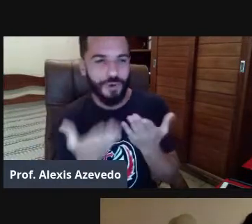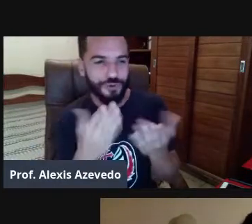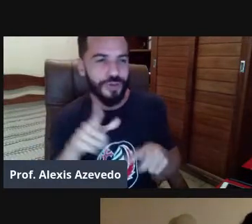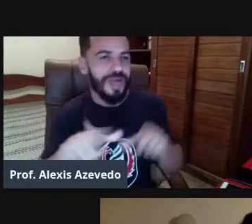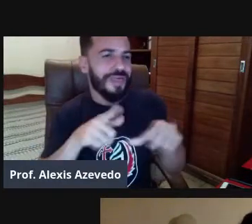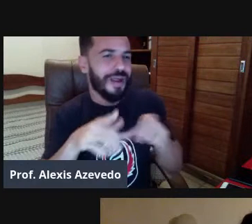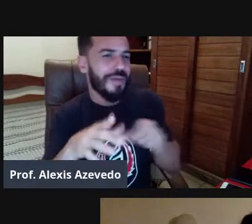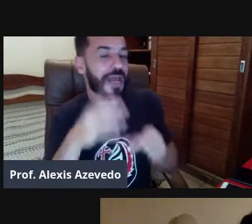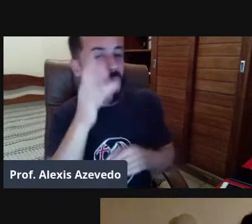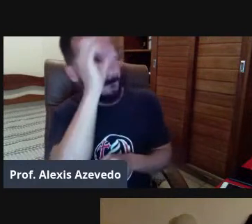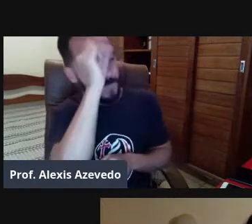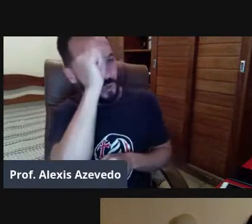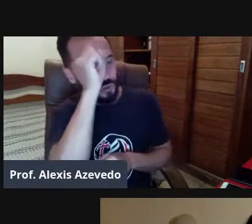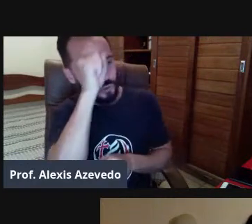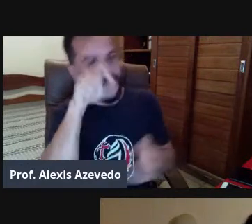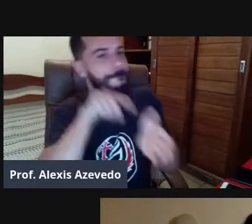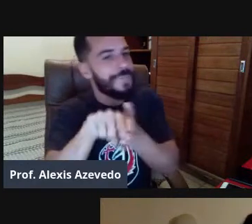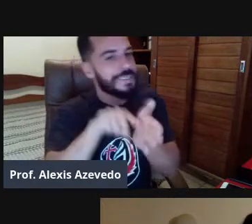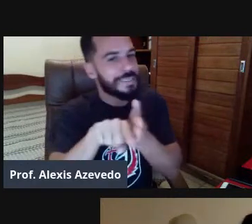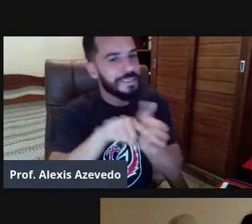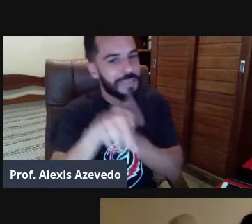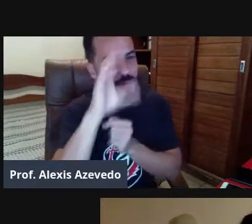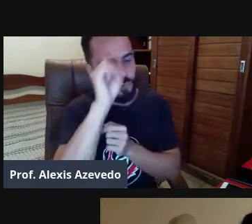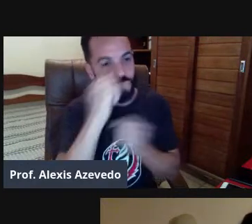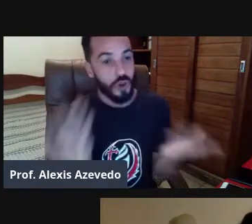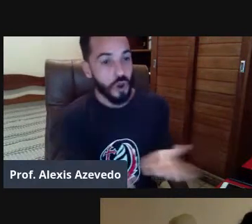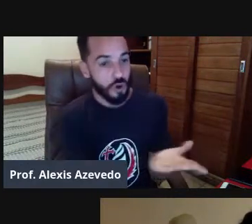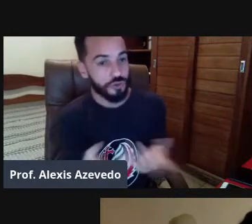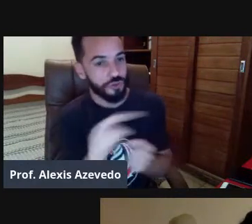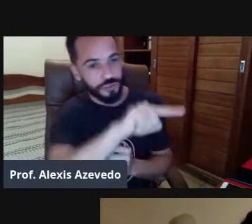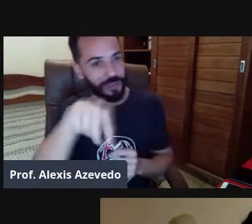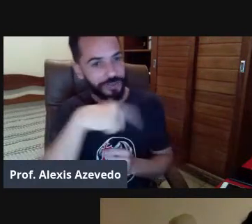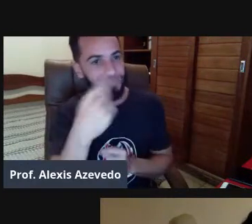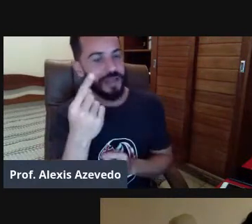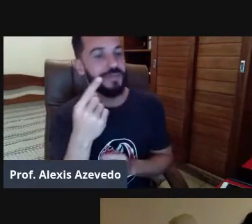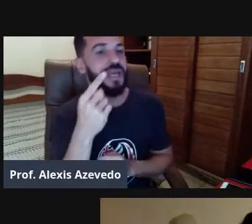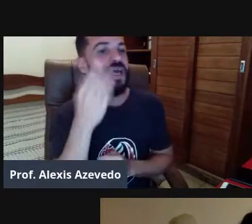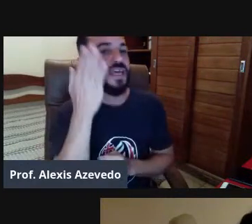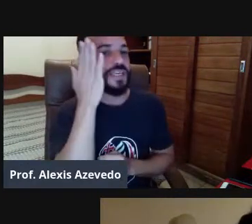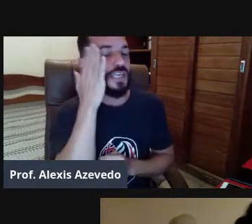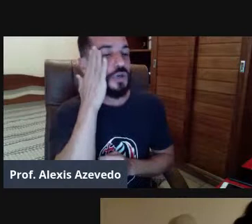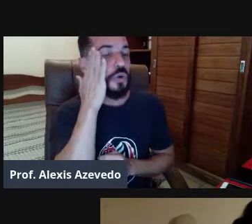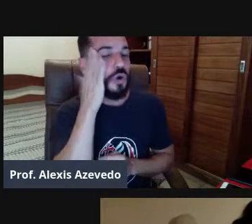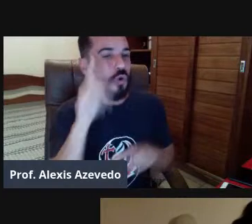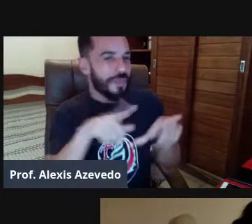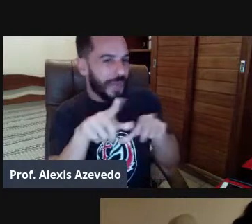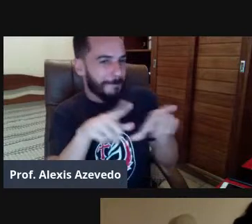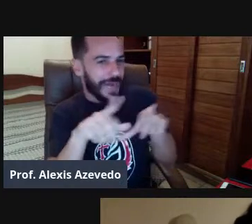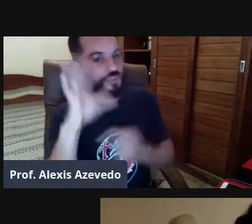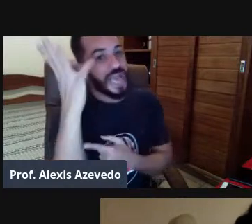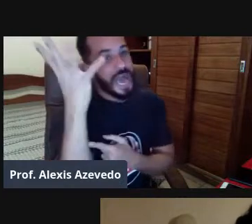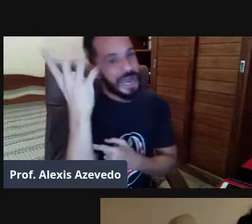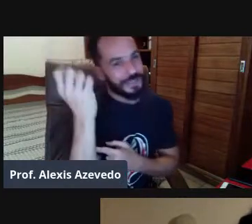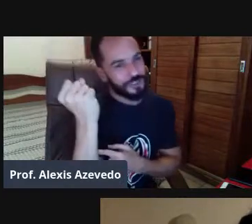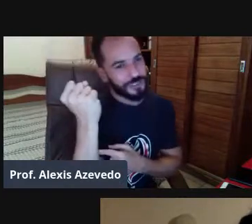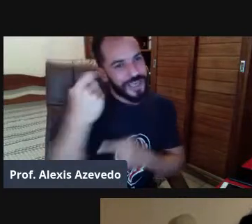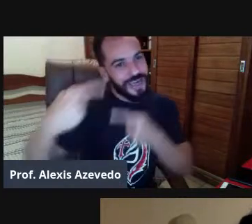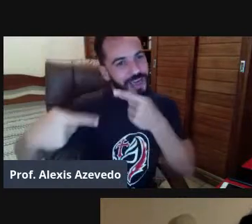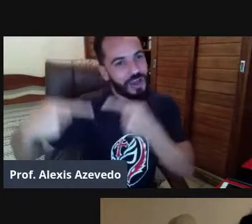trabalho de arte, ele é embasado numa pesquisa científica também, né? Não é